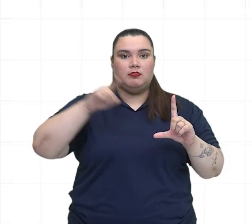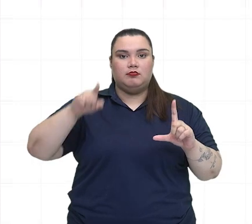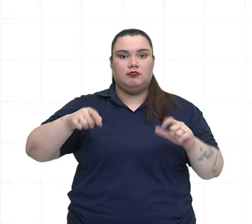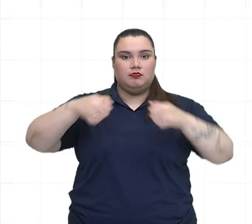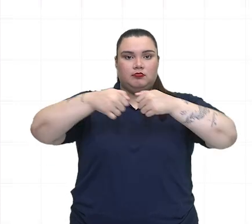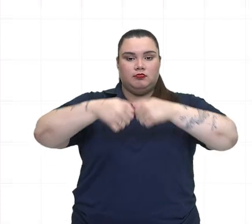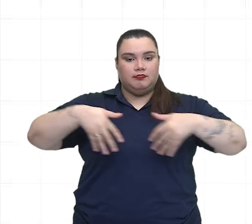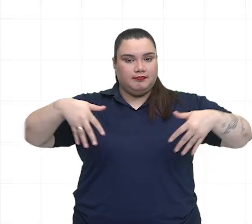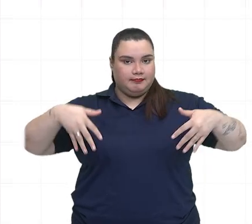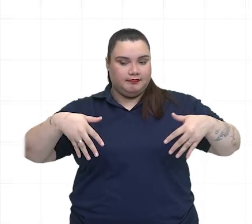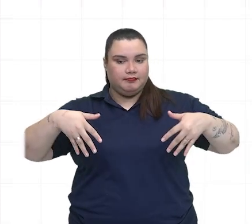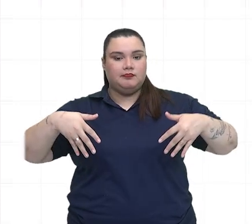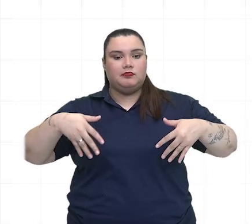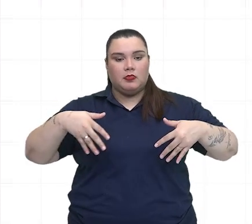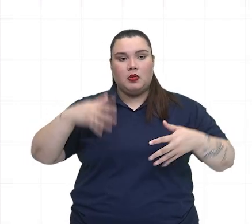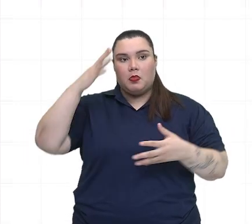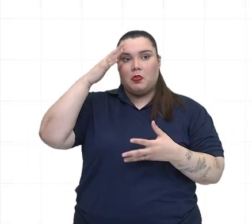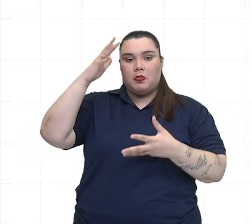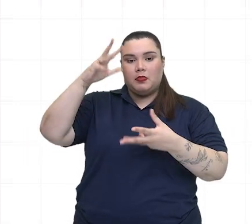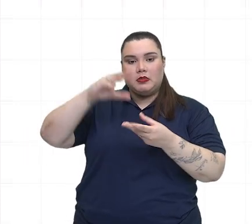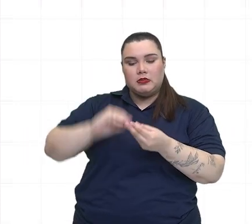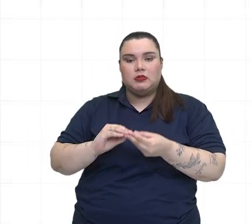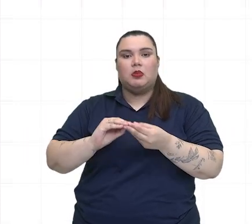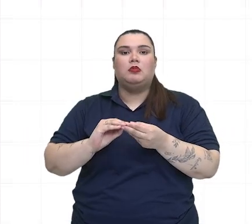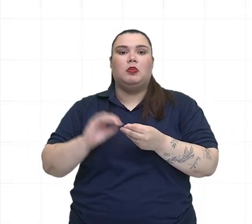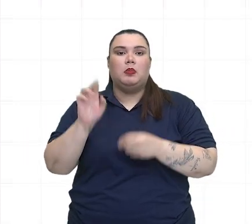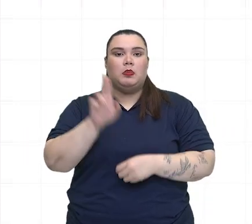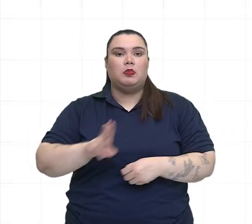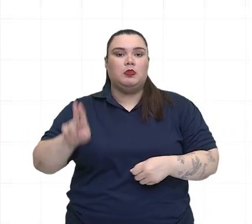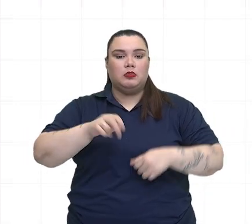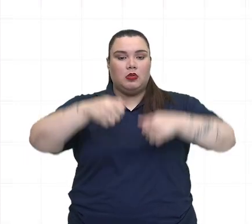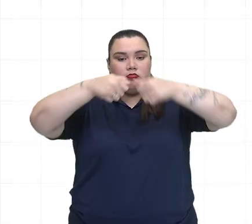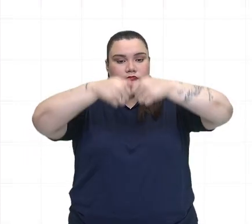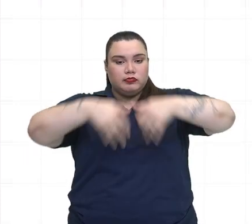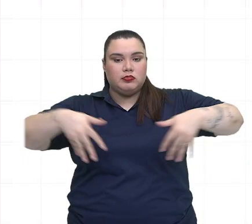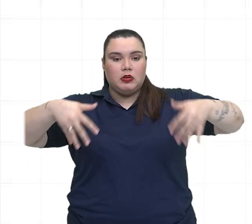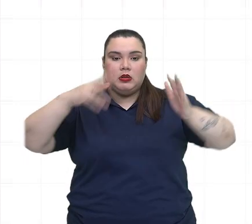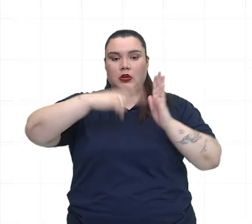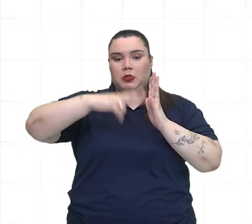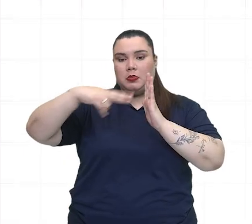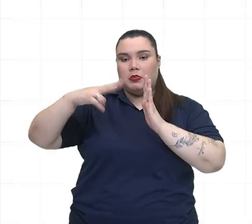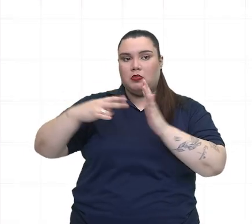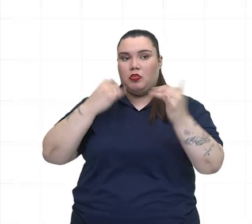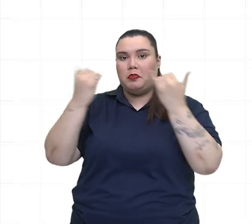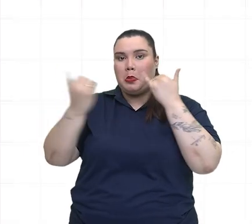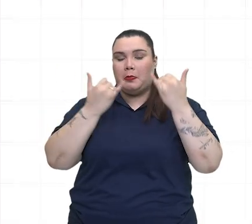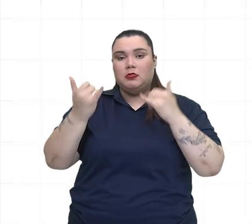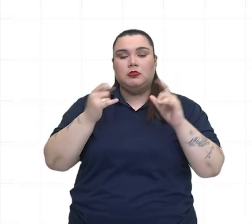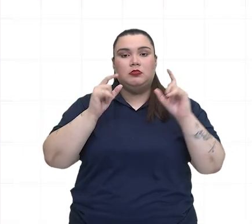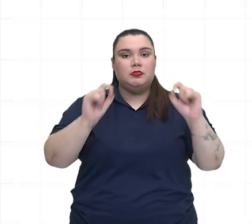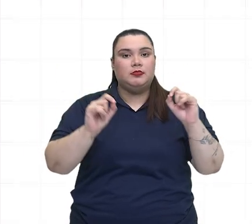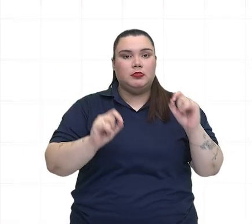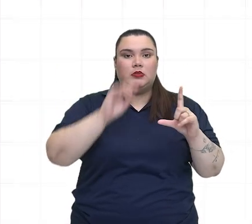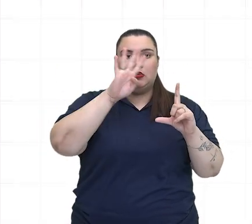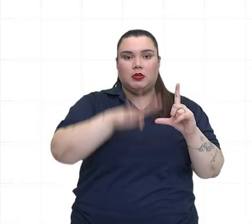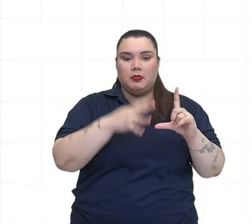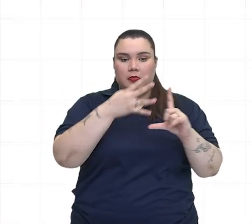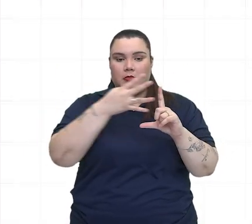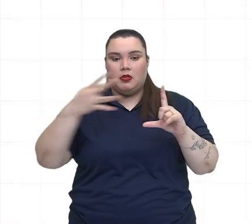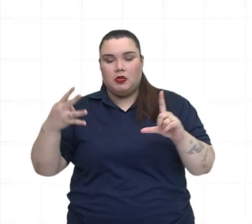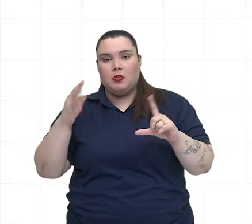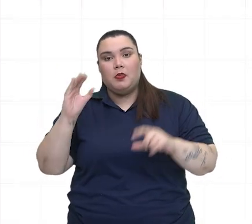e fluxogramas. Interpretação usando fluxograma para leitura das informações